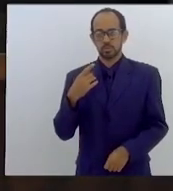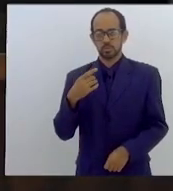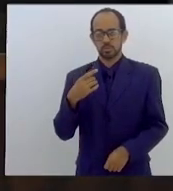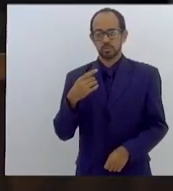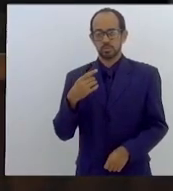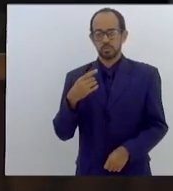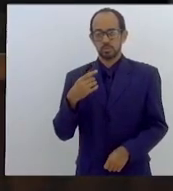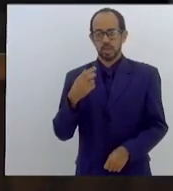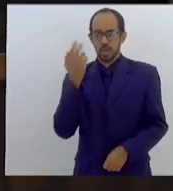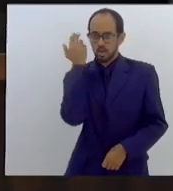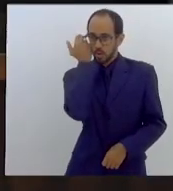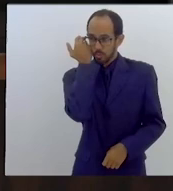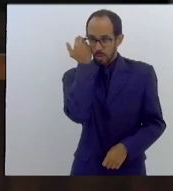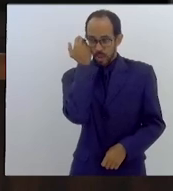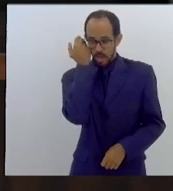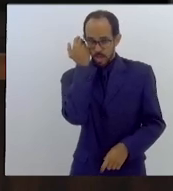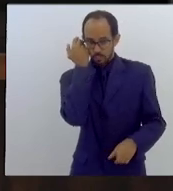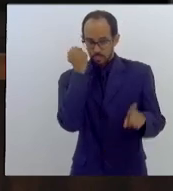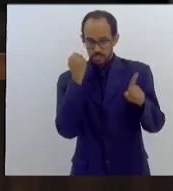Eliomar, Vossa Excelência apresentou